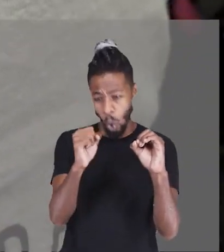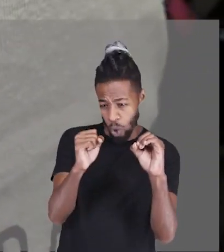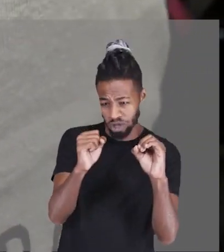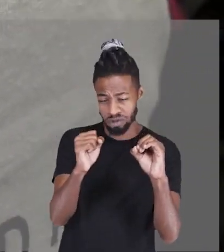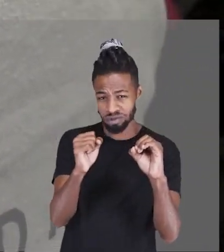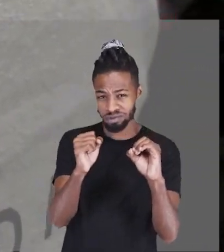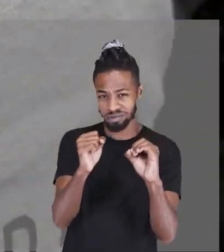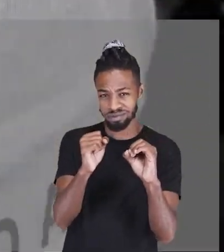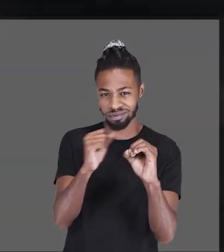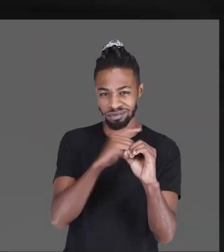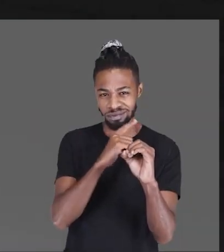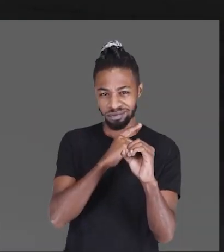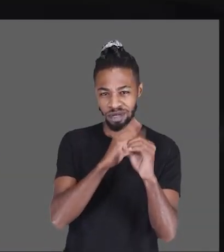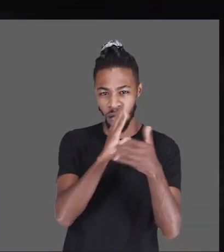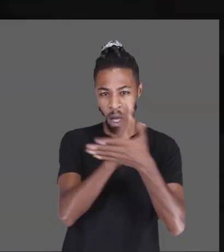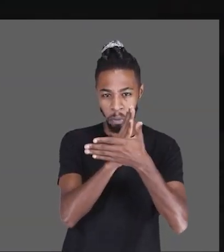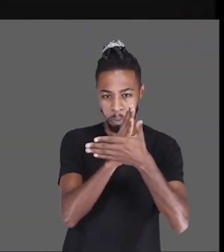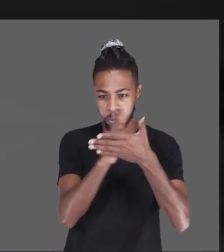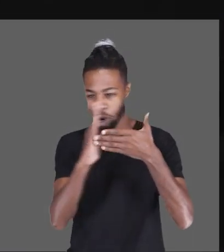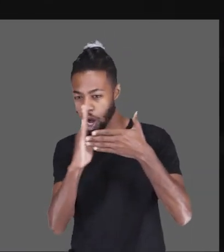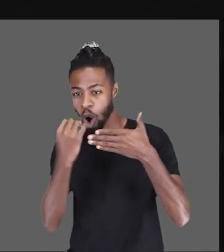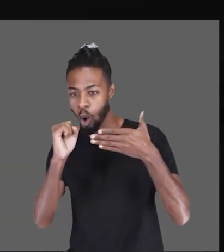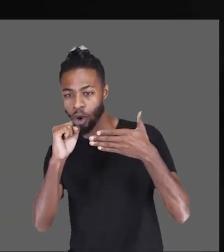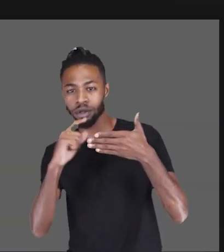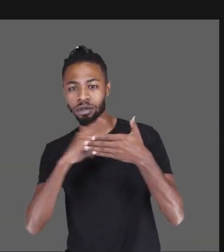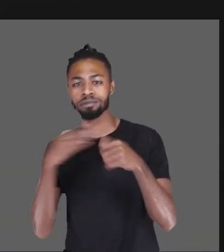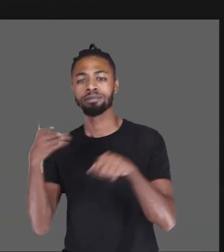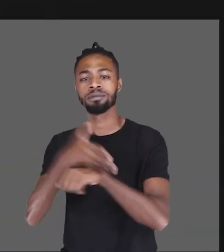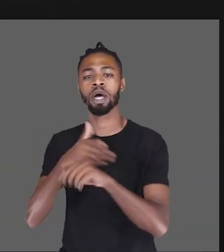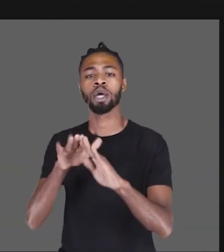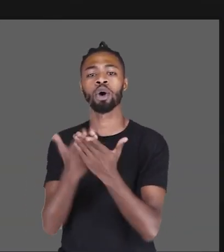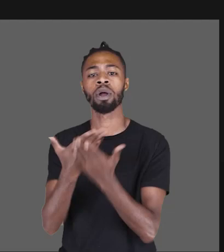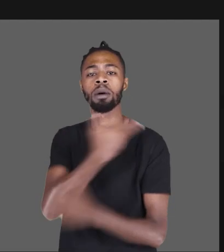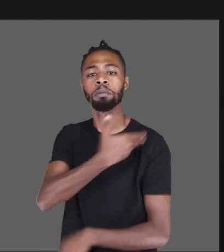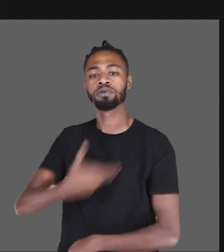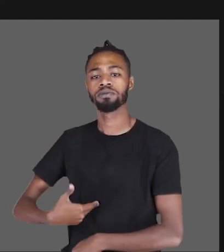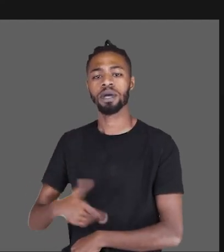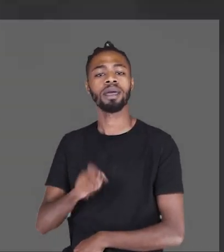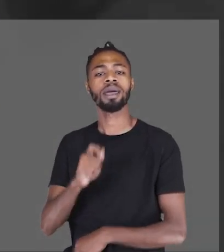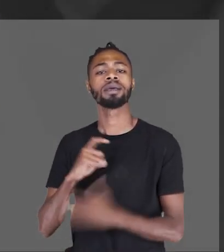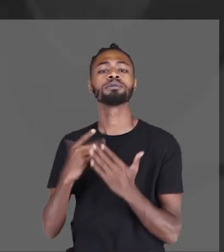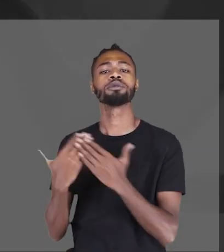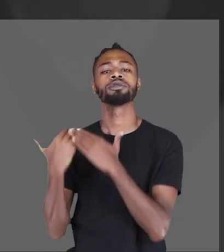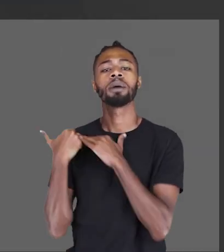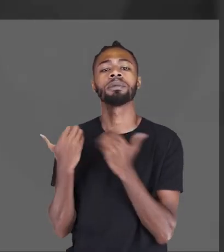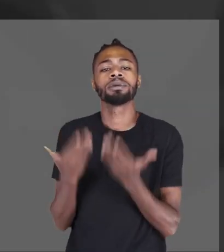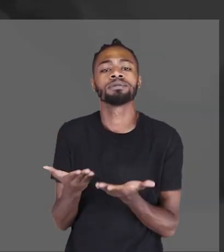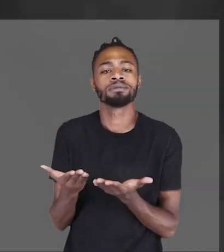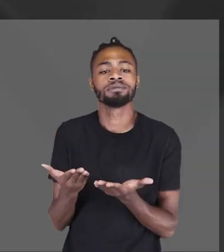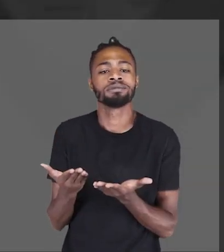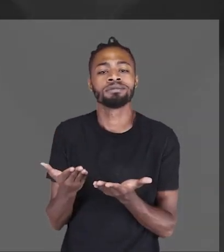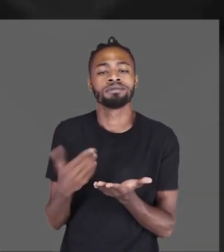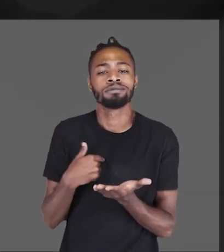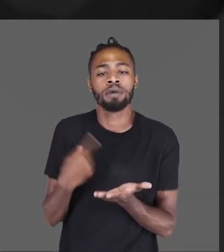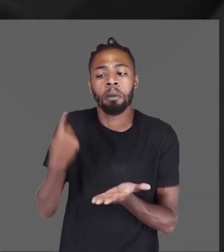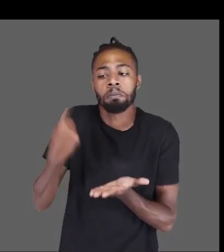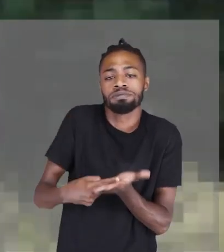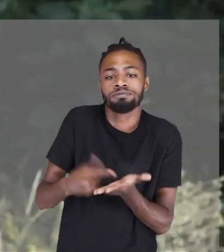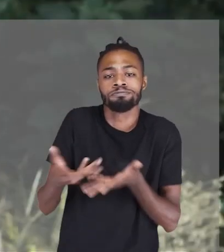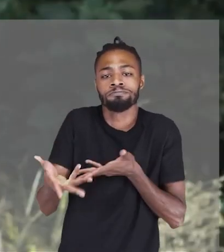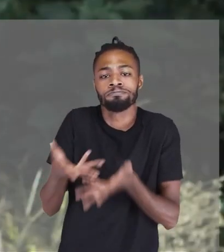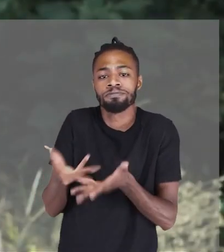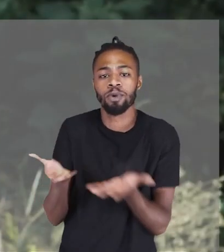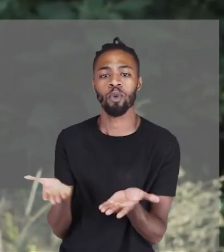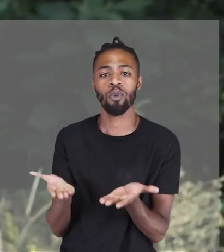escolas públicas. Quem se responsabiliza por essa etapa de ensino? De que forma o Pacto Federativo se relaciona com essa questão?